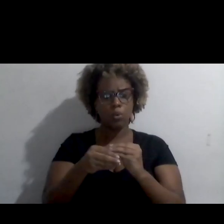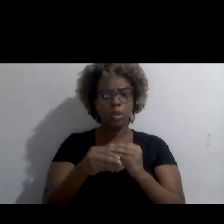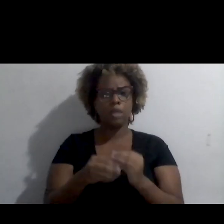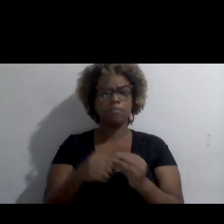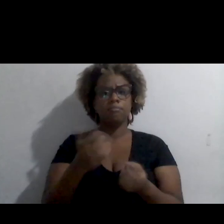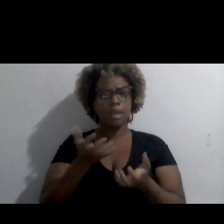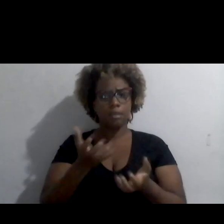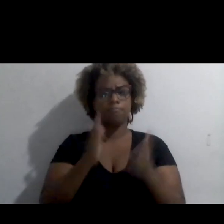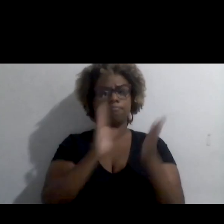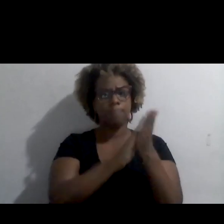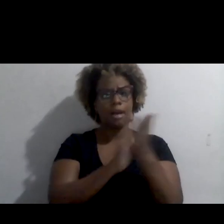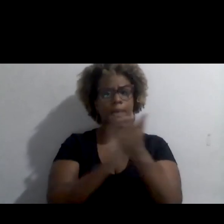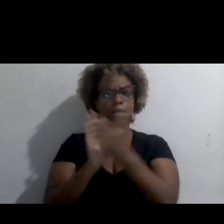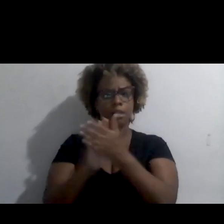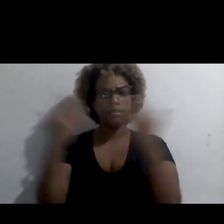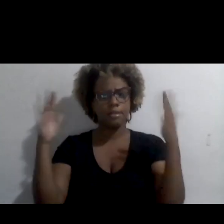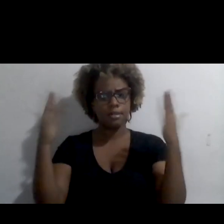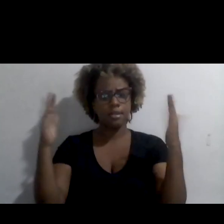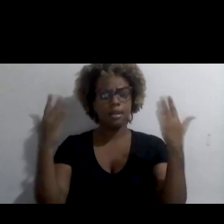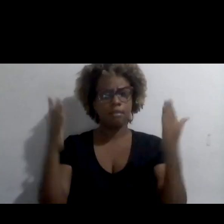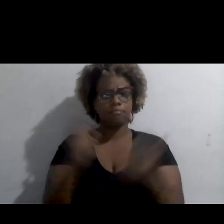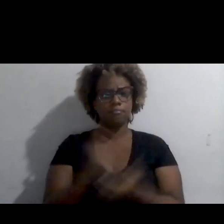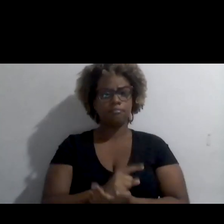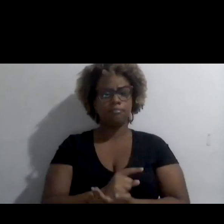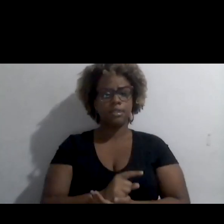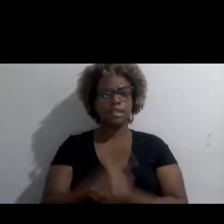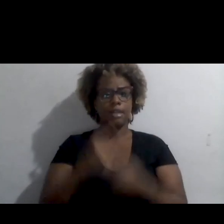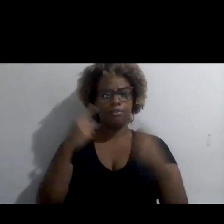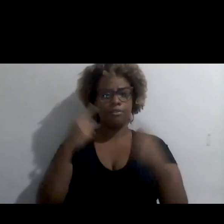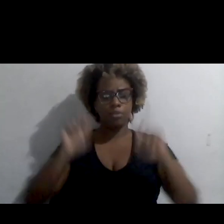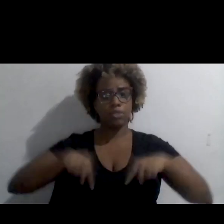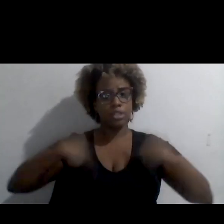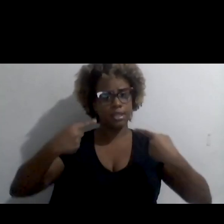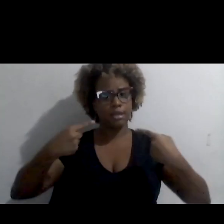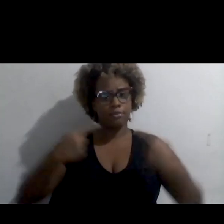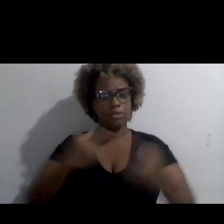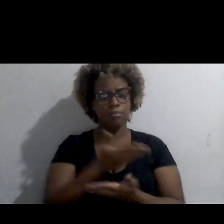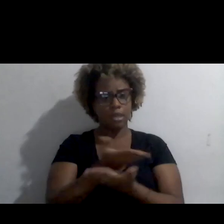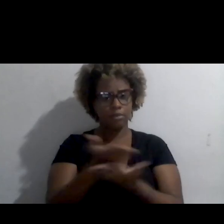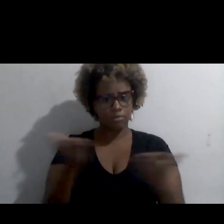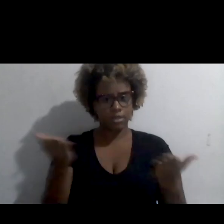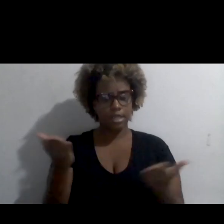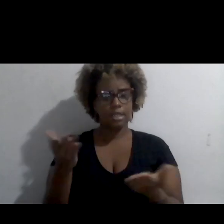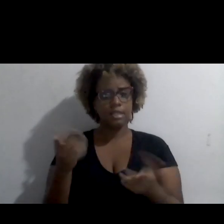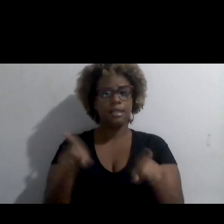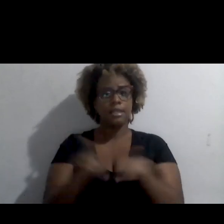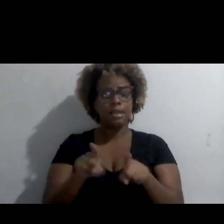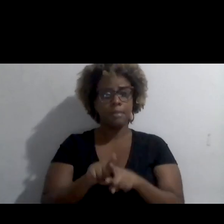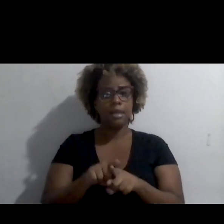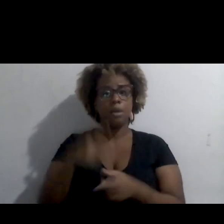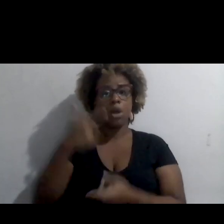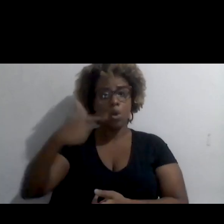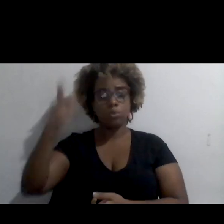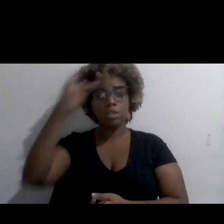né? Dizer que eu sei que é um desafio para vocês dois que estão entrando, um desafio não só para vocês, mas para as pessoas que vocês estão trazendo